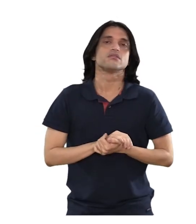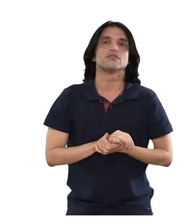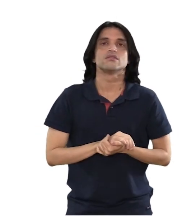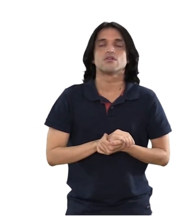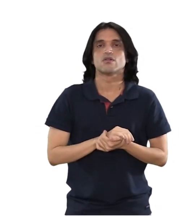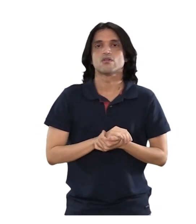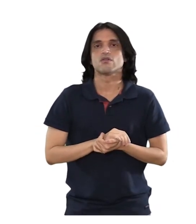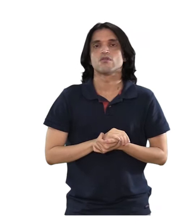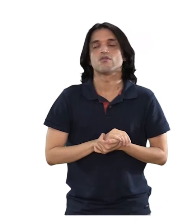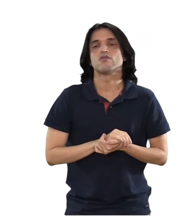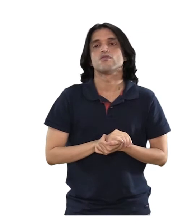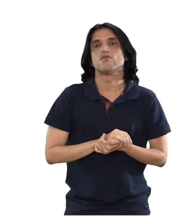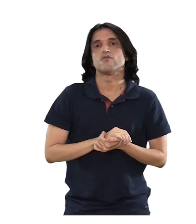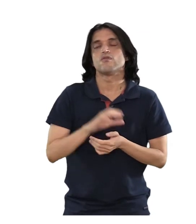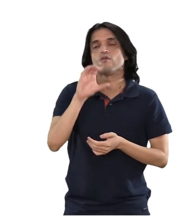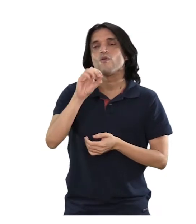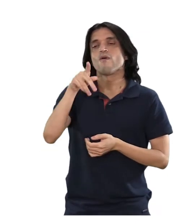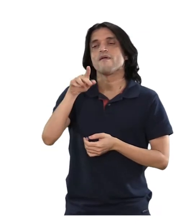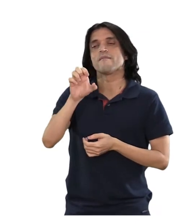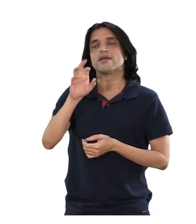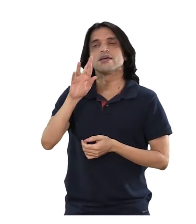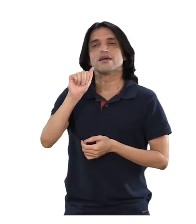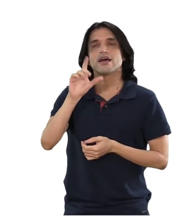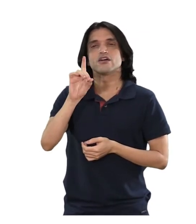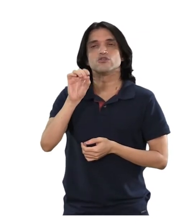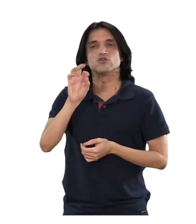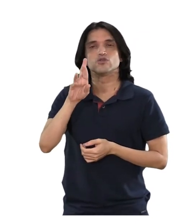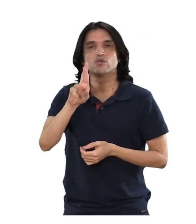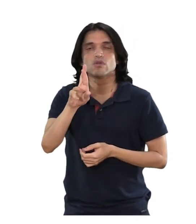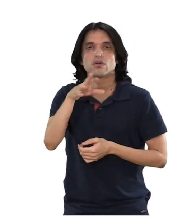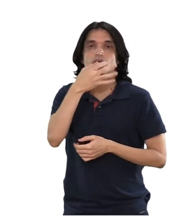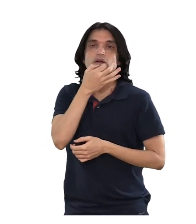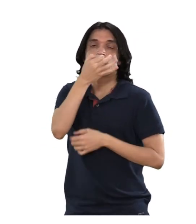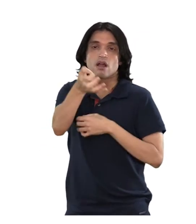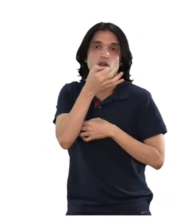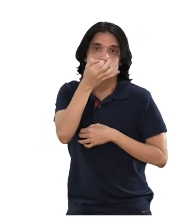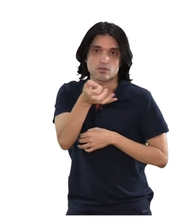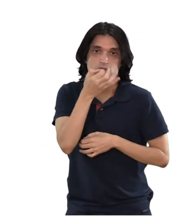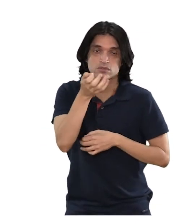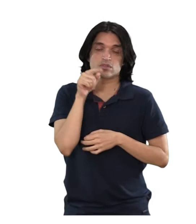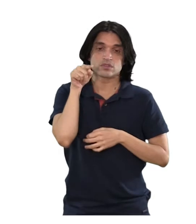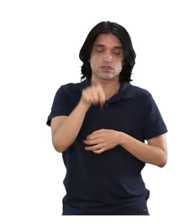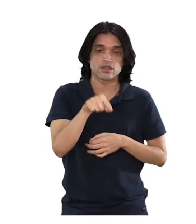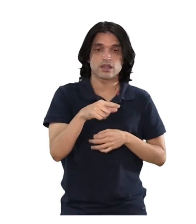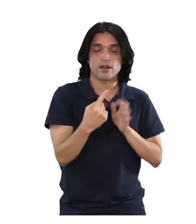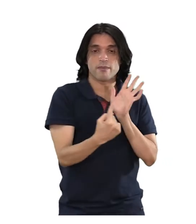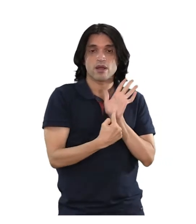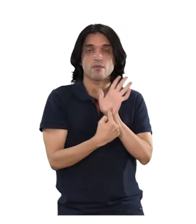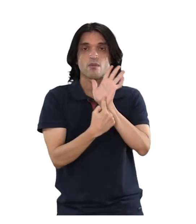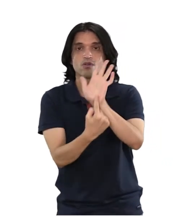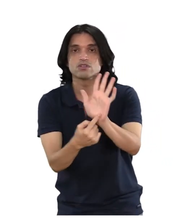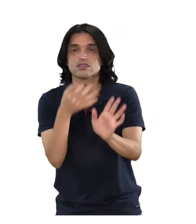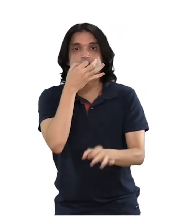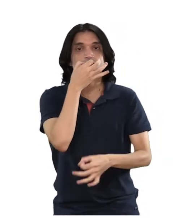Operadores argumentativos. Estes são elementos que servem para evidenciar as estratégias argumentativas, bem como